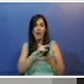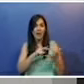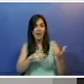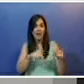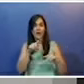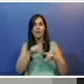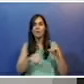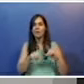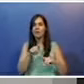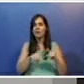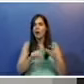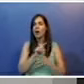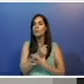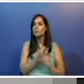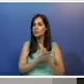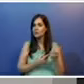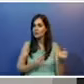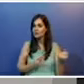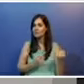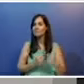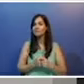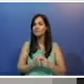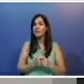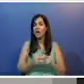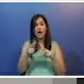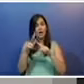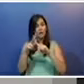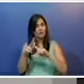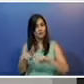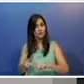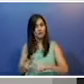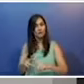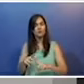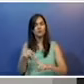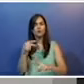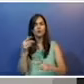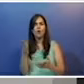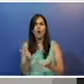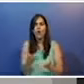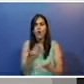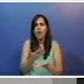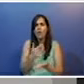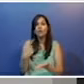de vocês, o material didático. Revisem, revejam